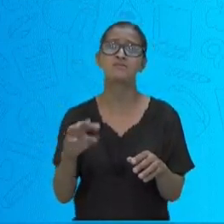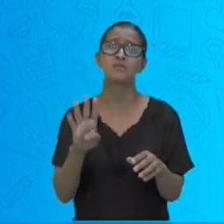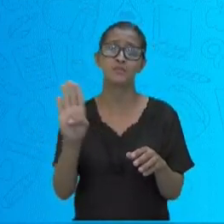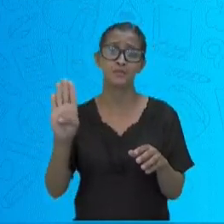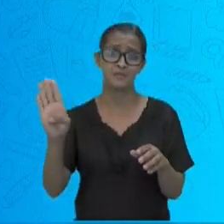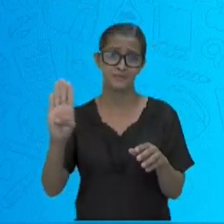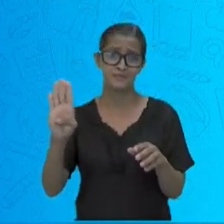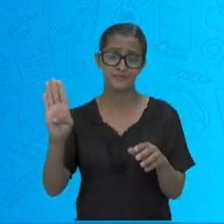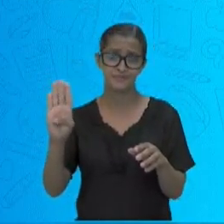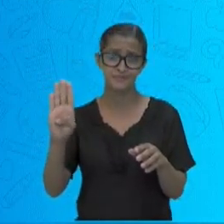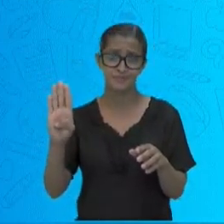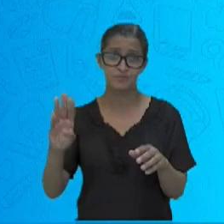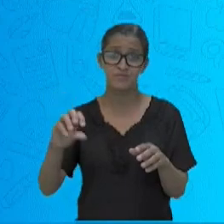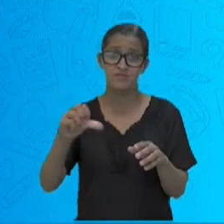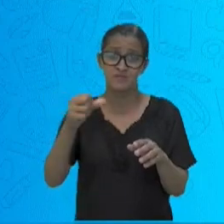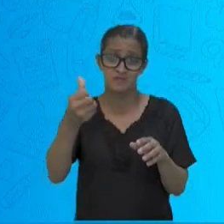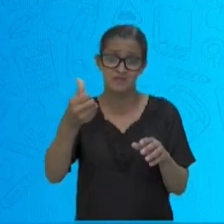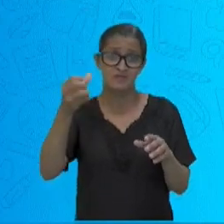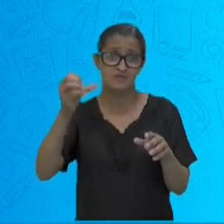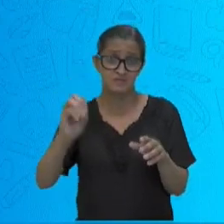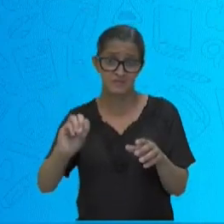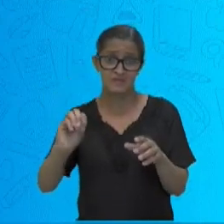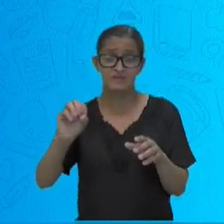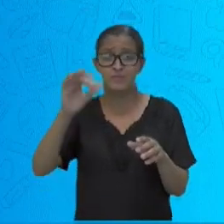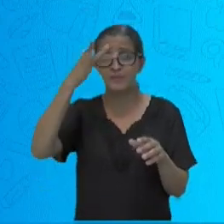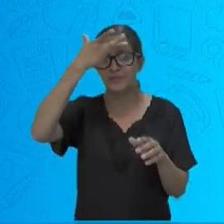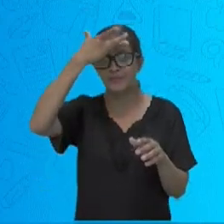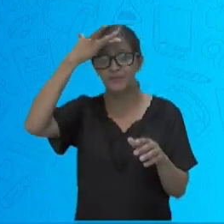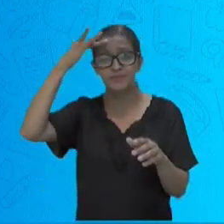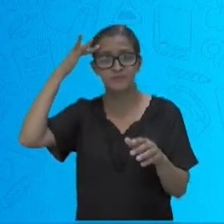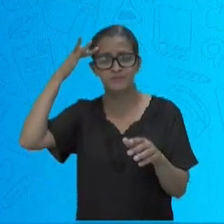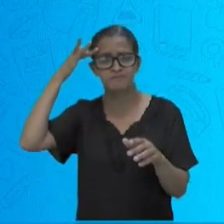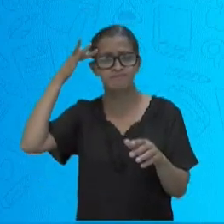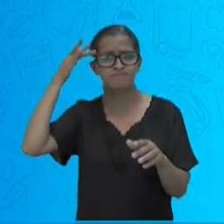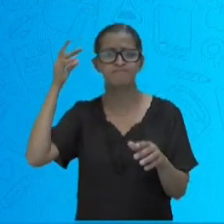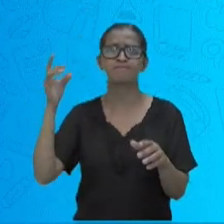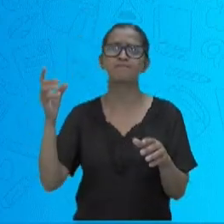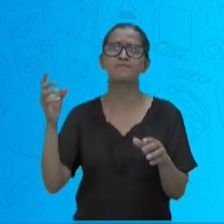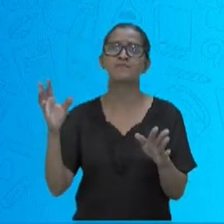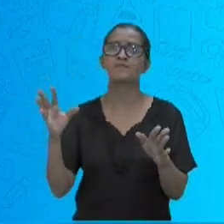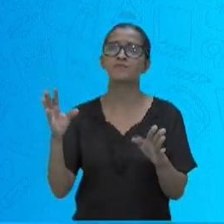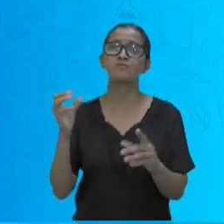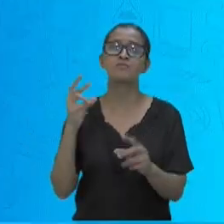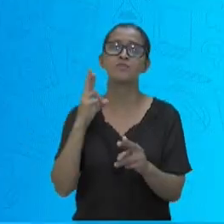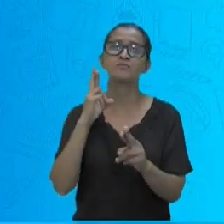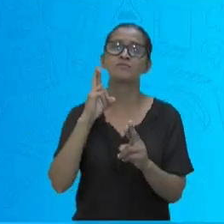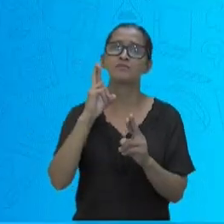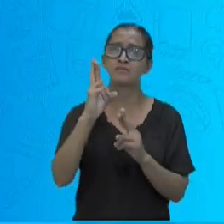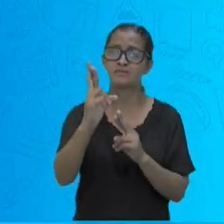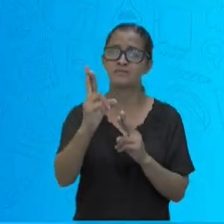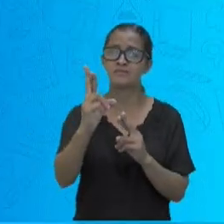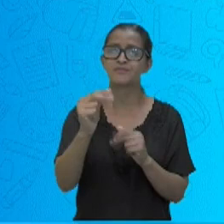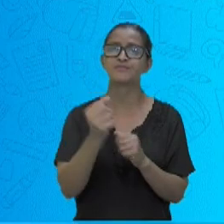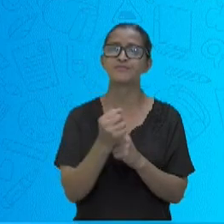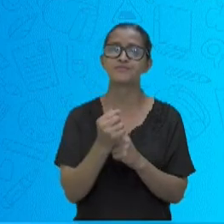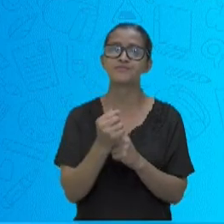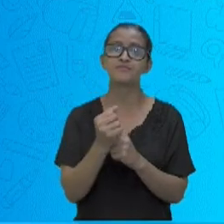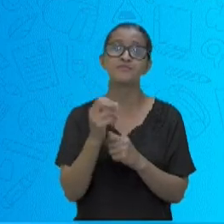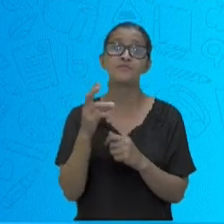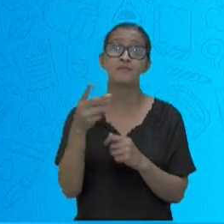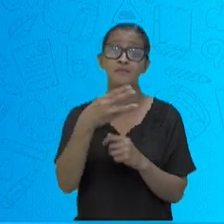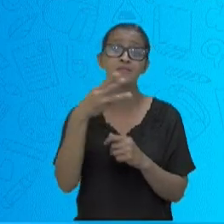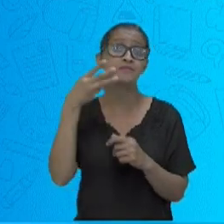10 pessoas dessa turma, a professora chegou à conclusão de que possuem gatos. Então,